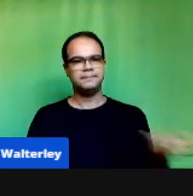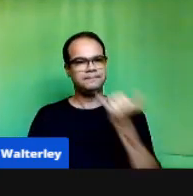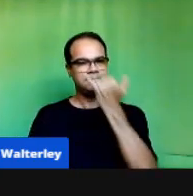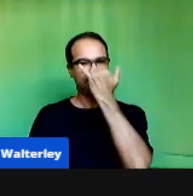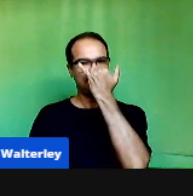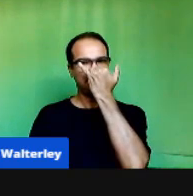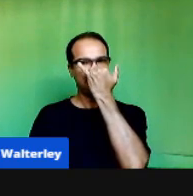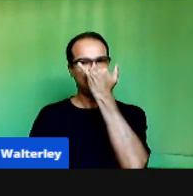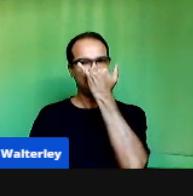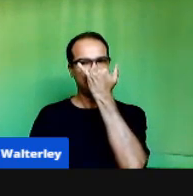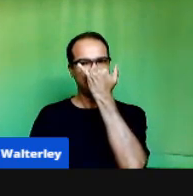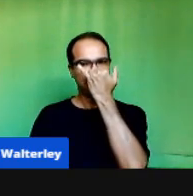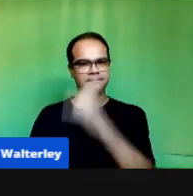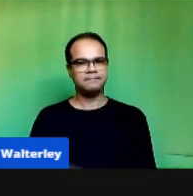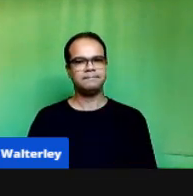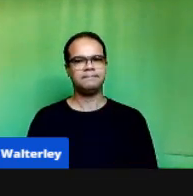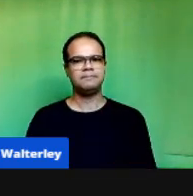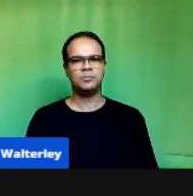Mais um também.